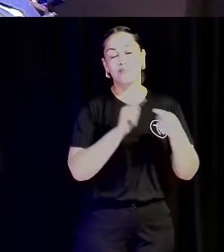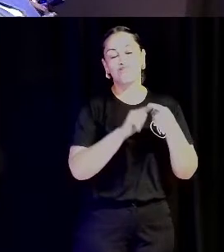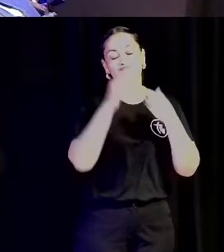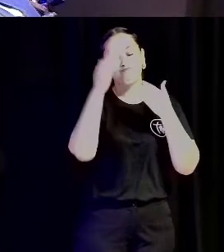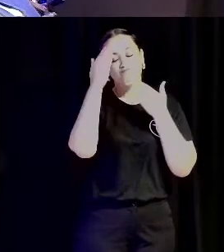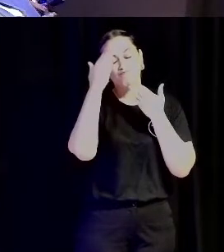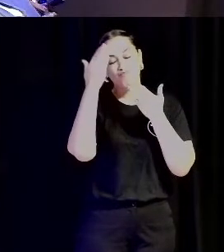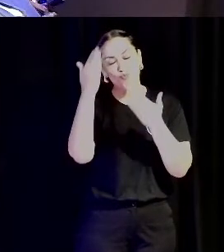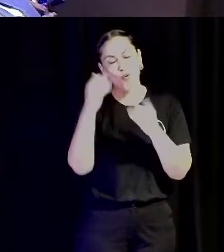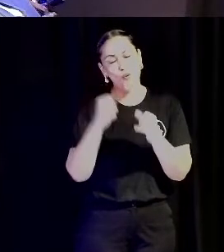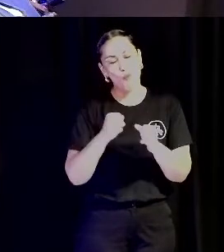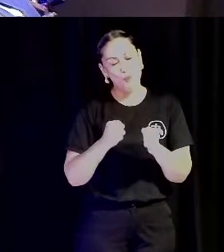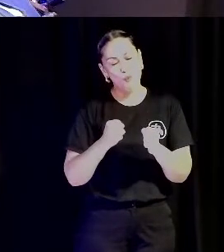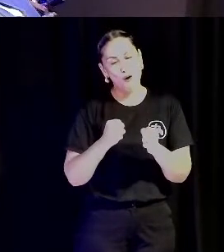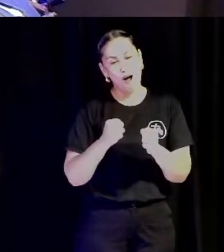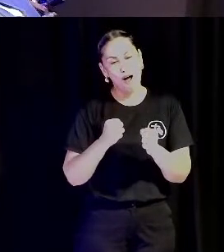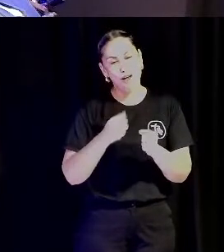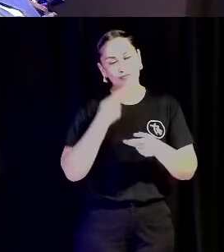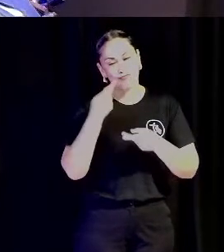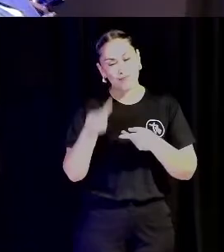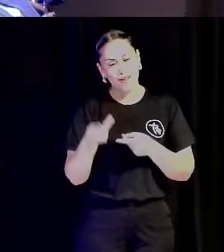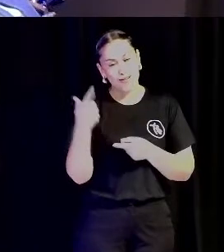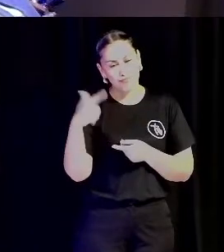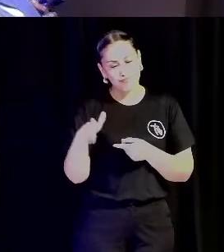gratidão. Você pode repetir?